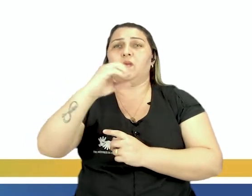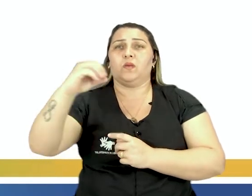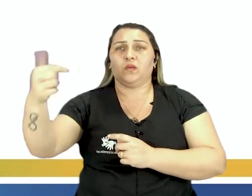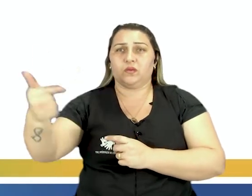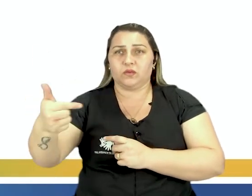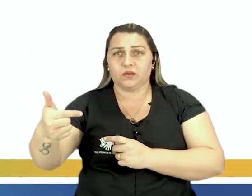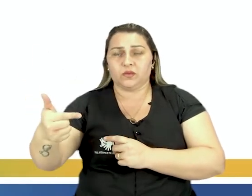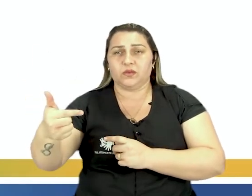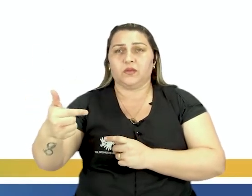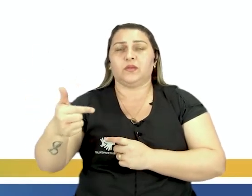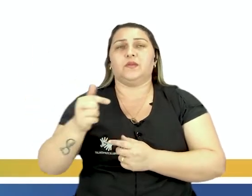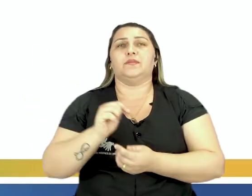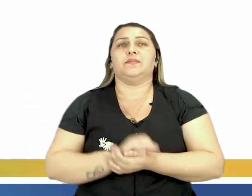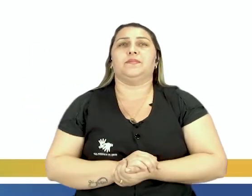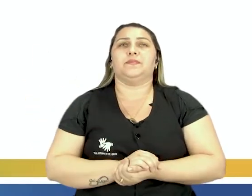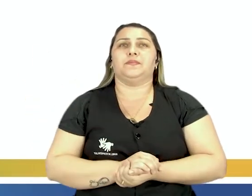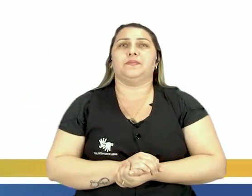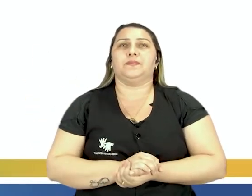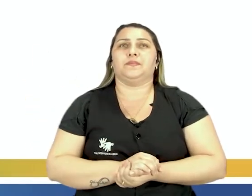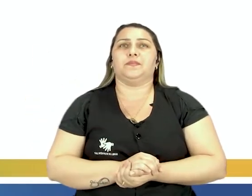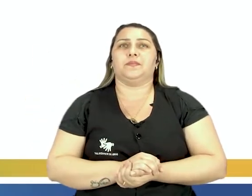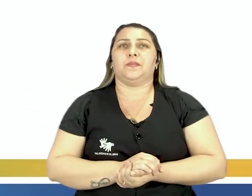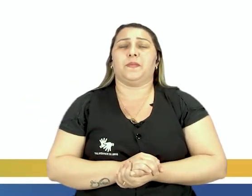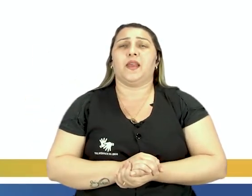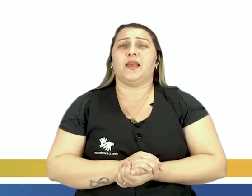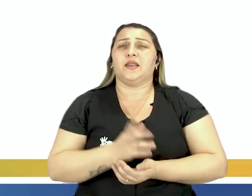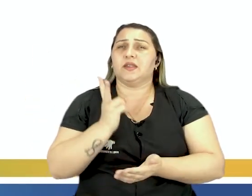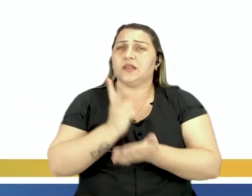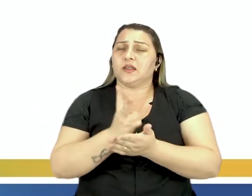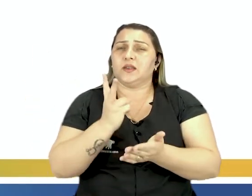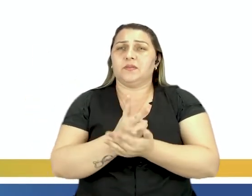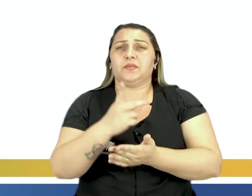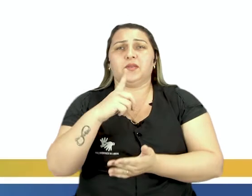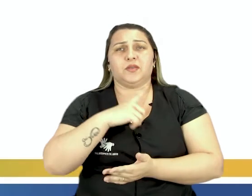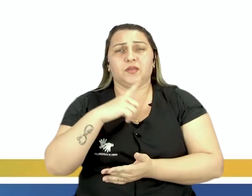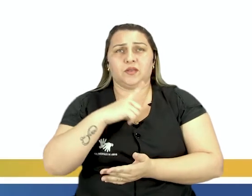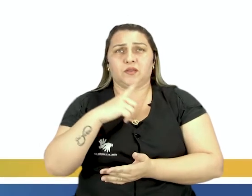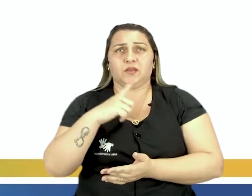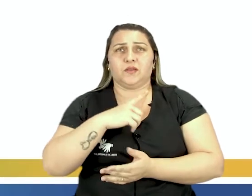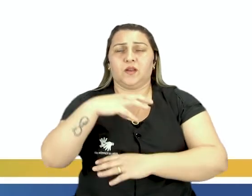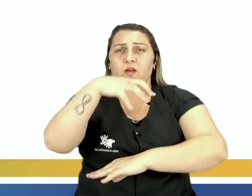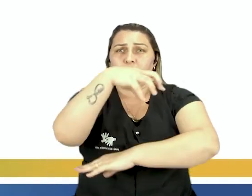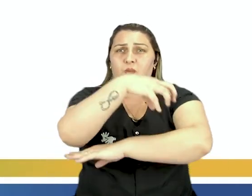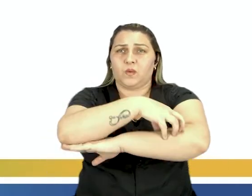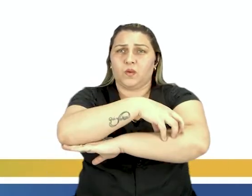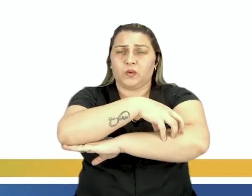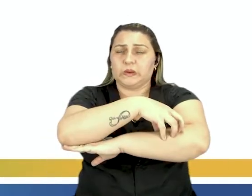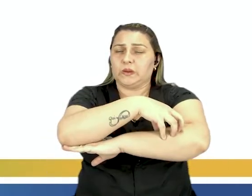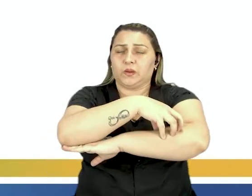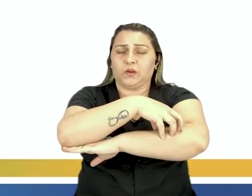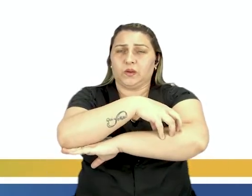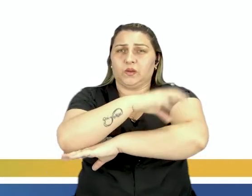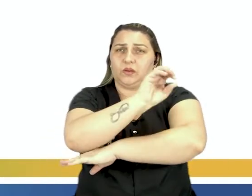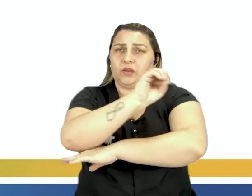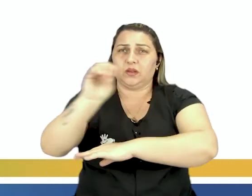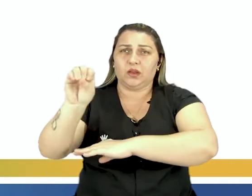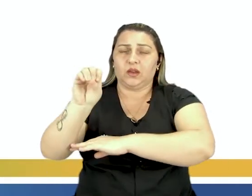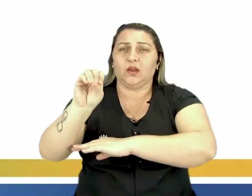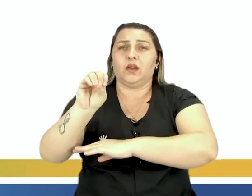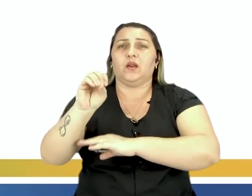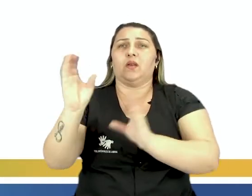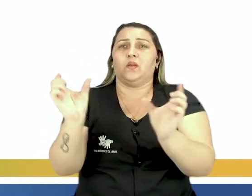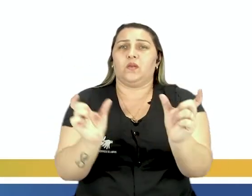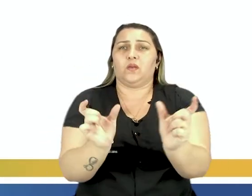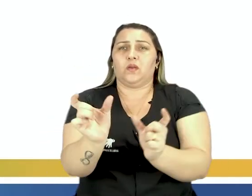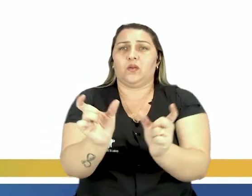formando dióxido de carbono. Então, toda vez que você tiver um óxido neutro, são compostos covalentes, não